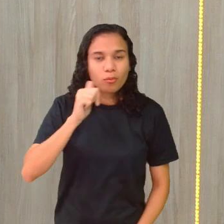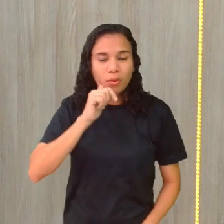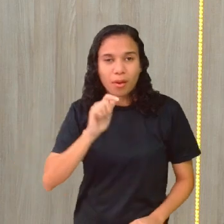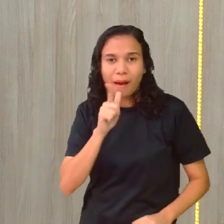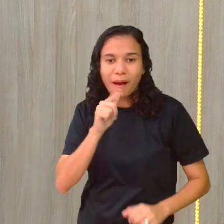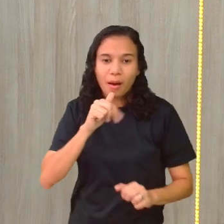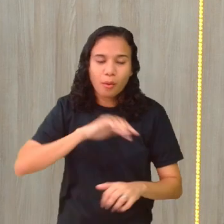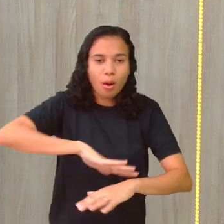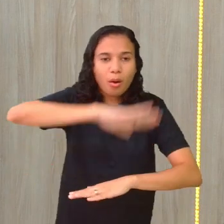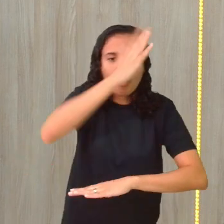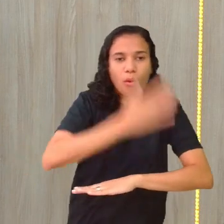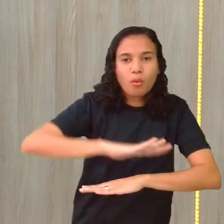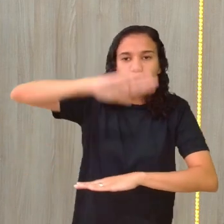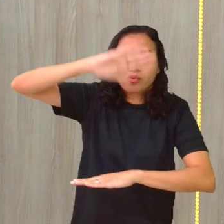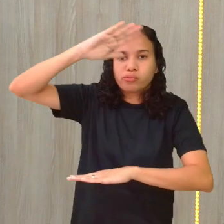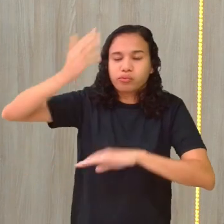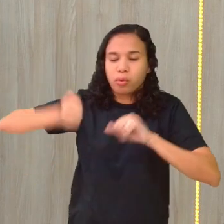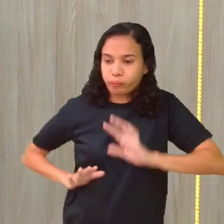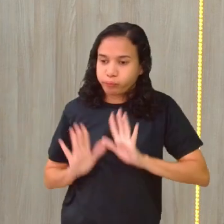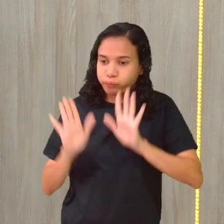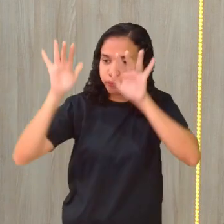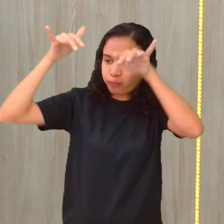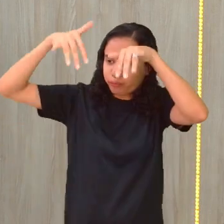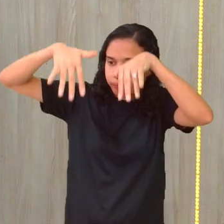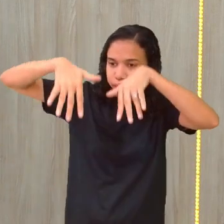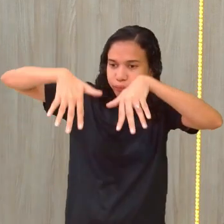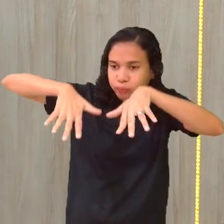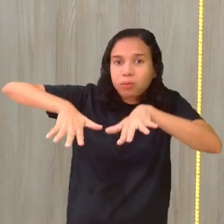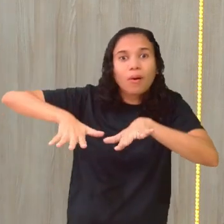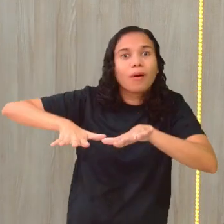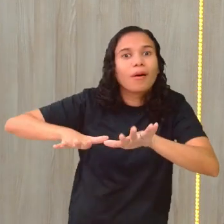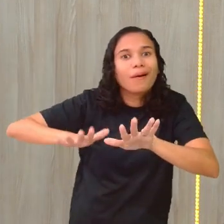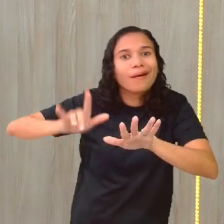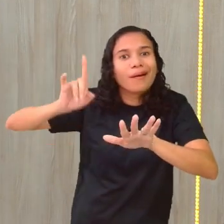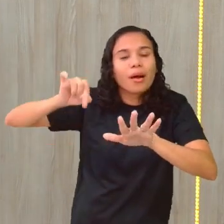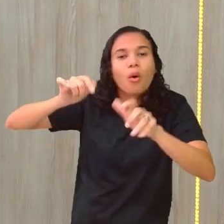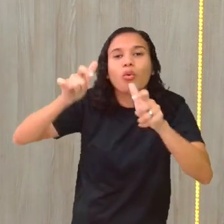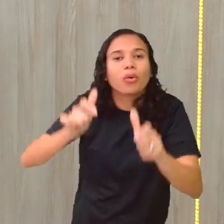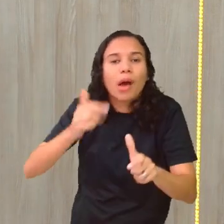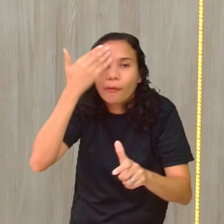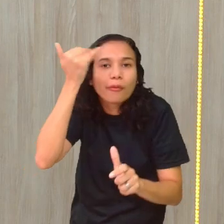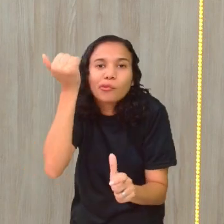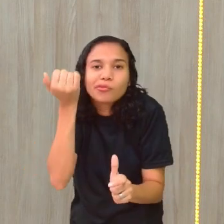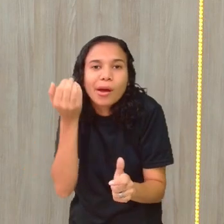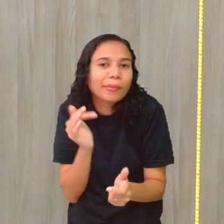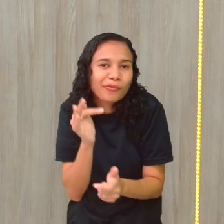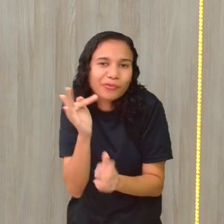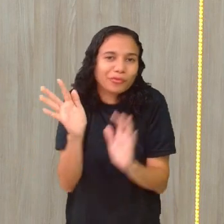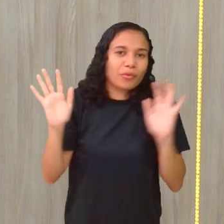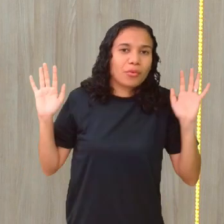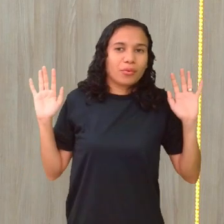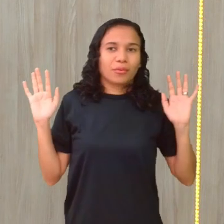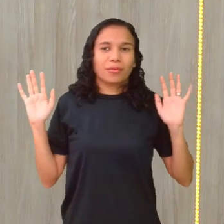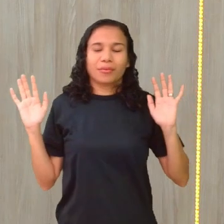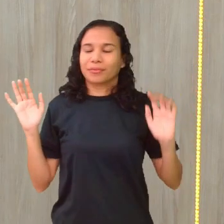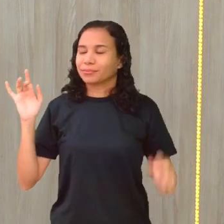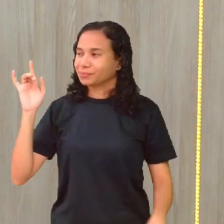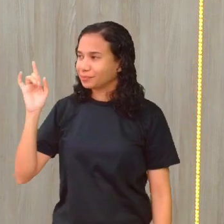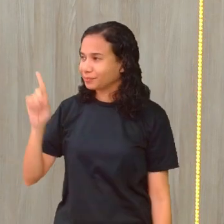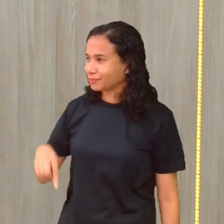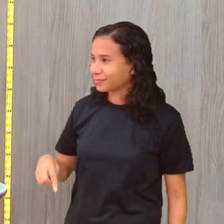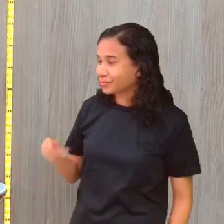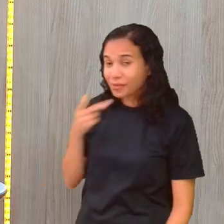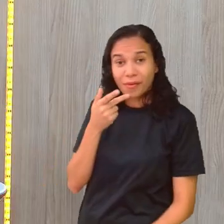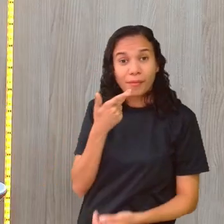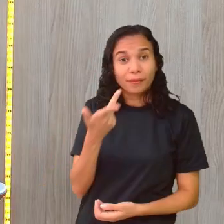onda, uma surfista aí praticando. Então, é um ambiente totalmente imprevisível, né, não, professora? Ai, professor, e eu já ia